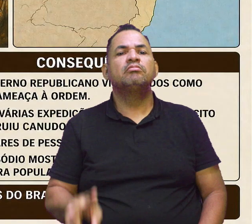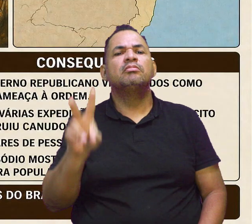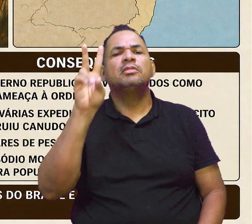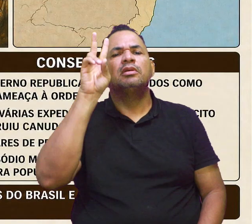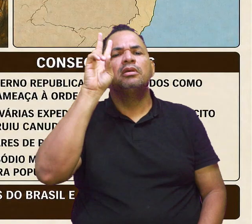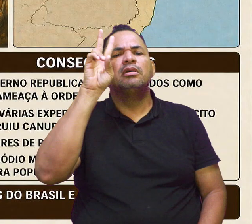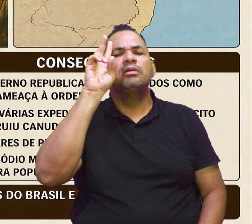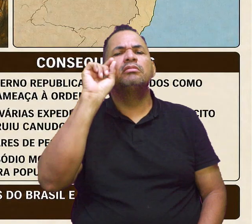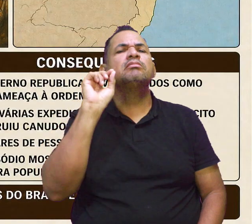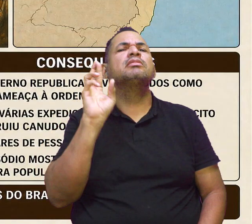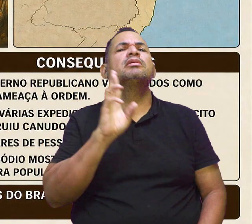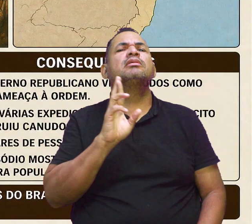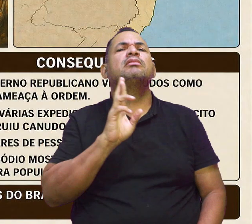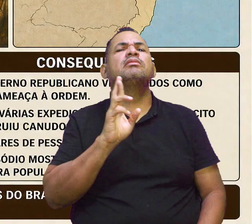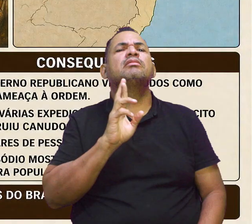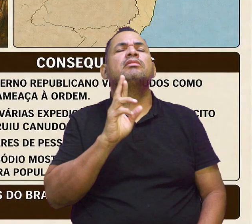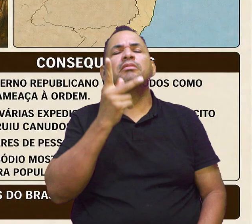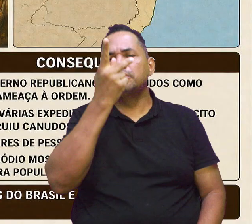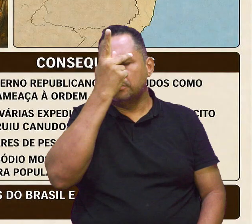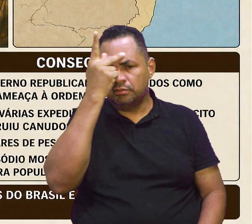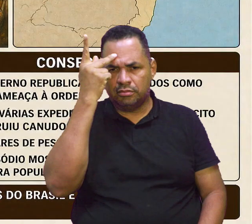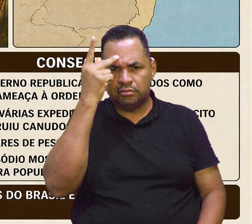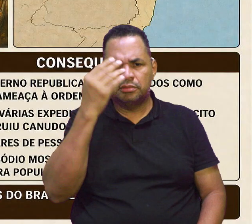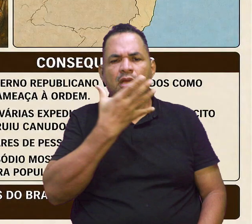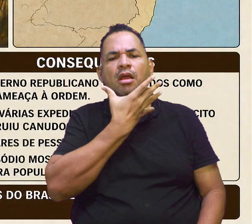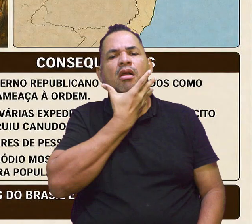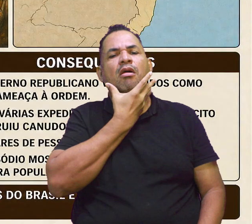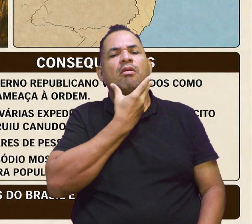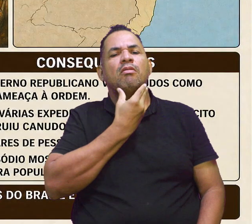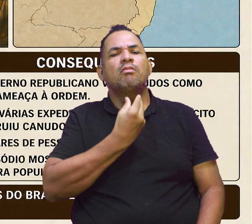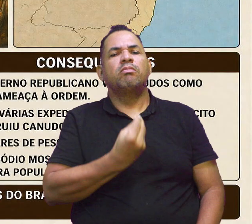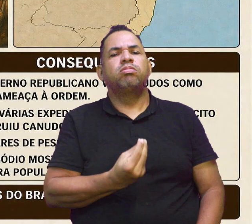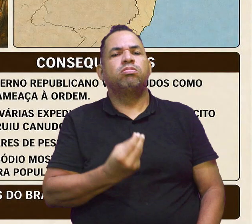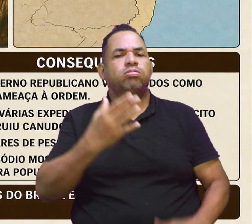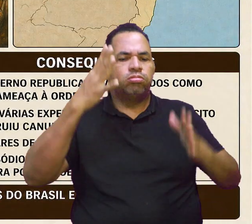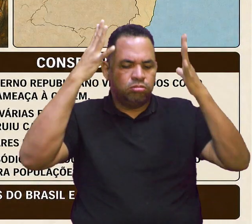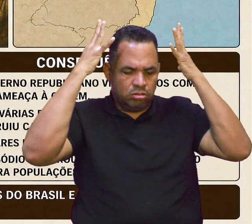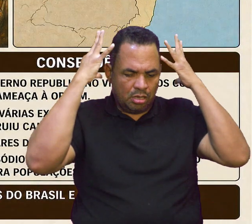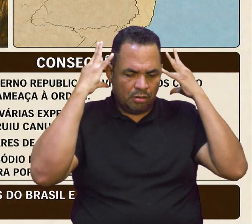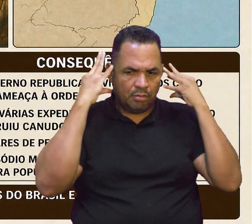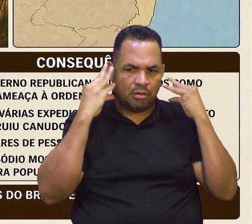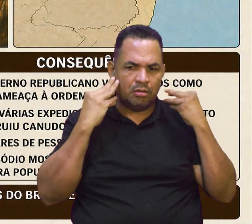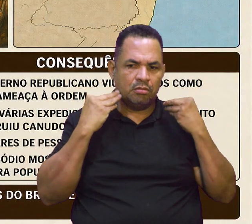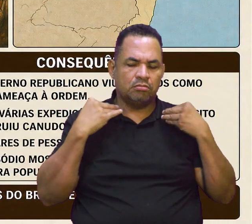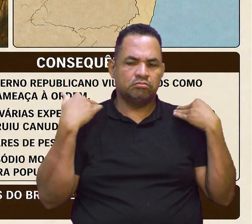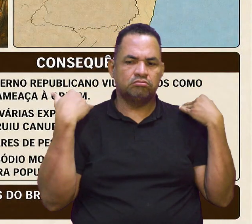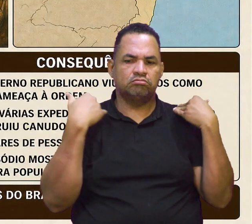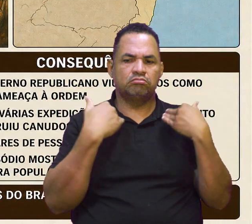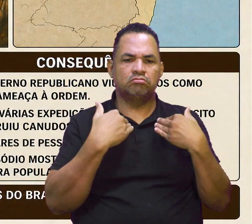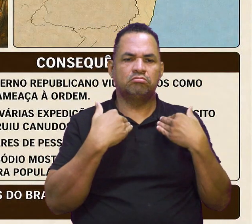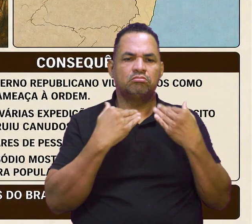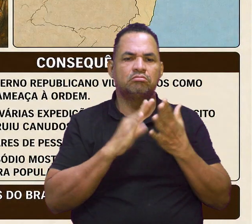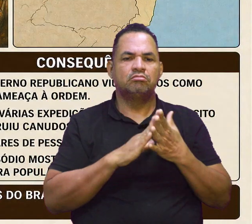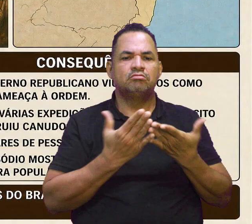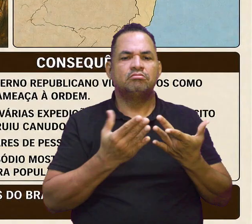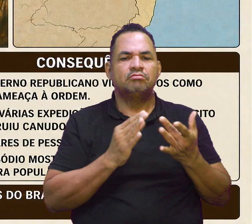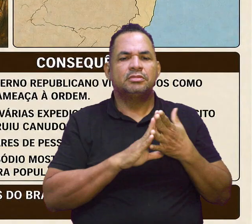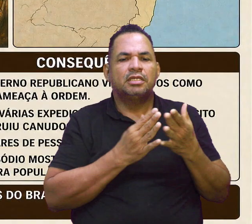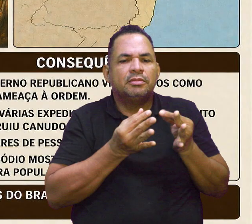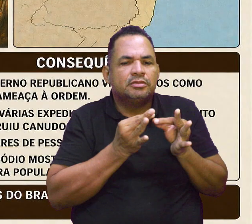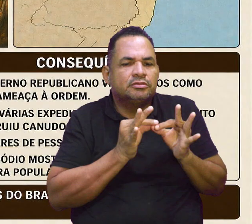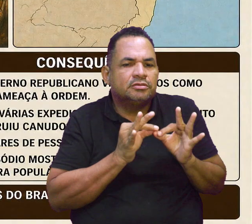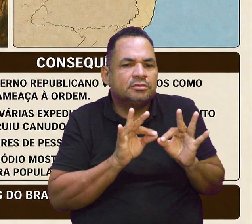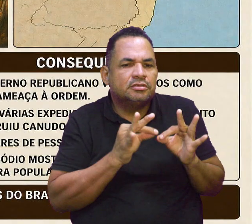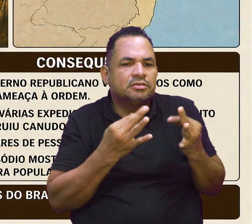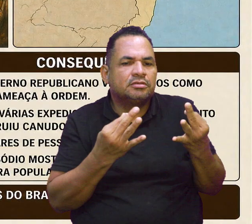quem? Olha só, tem barbas grandes, cabelo grande, ele é muito humilde, olha as roupas e